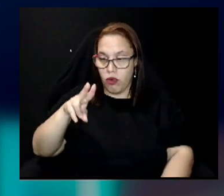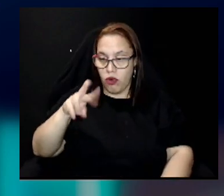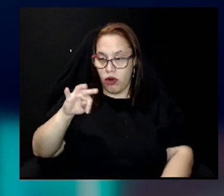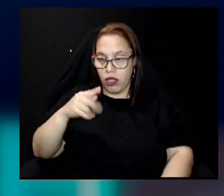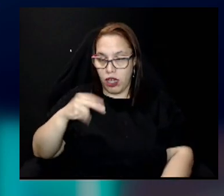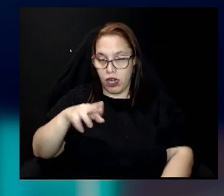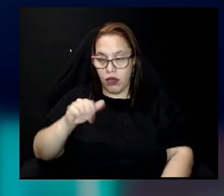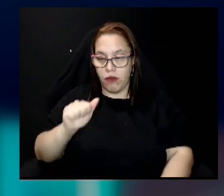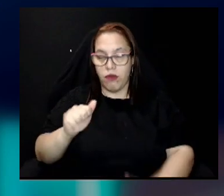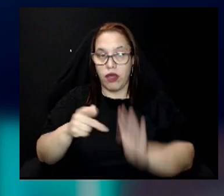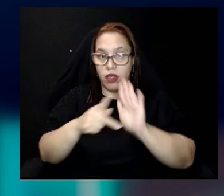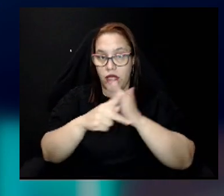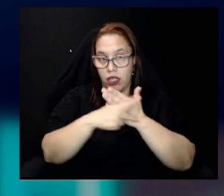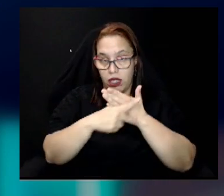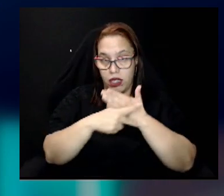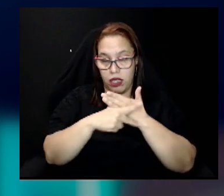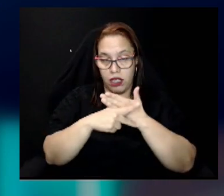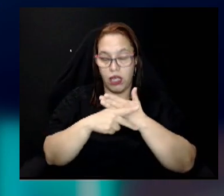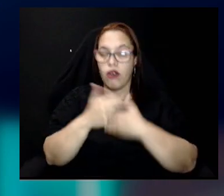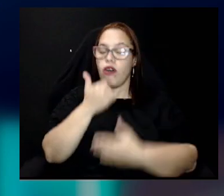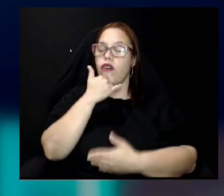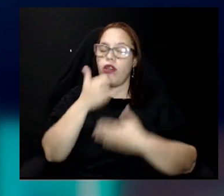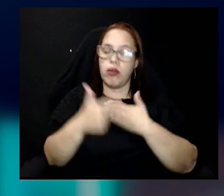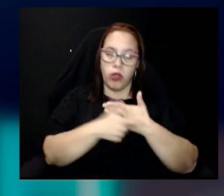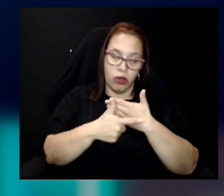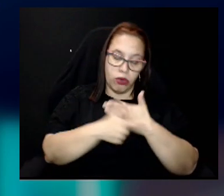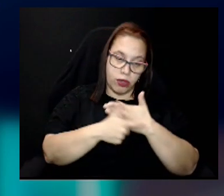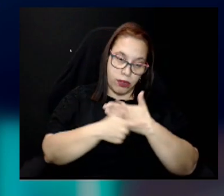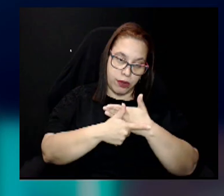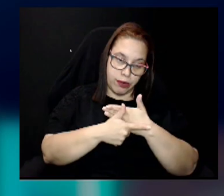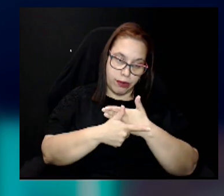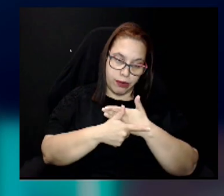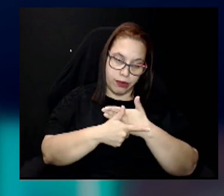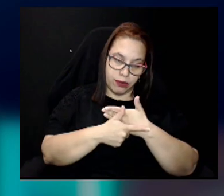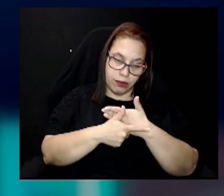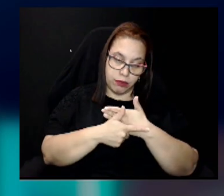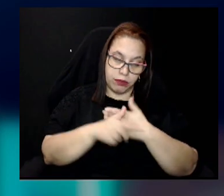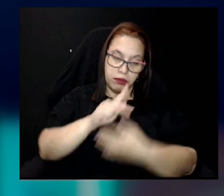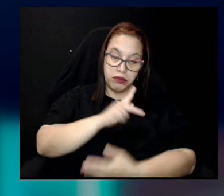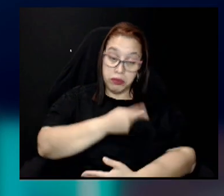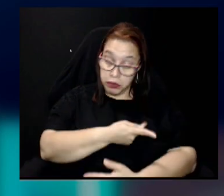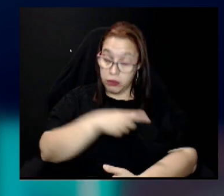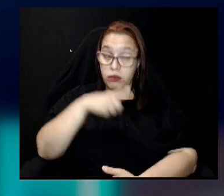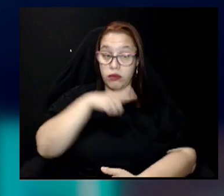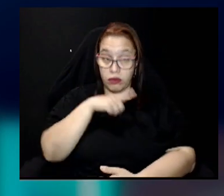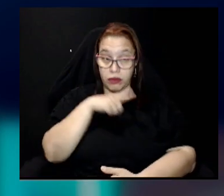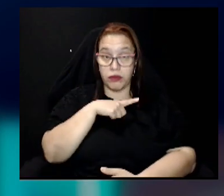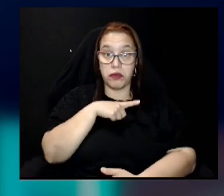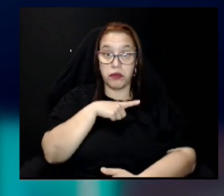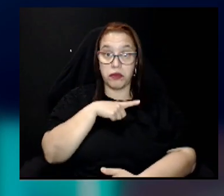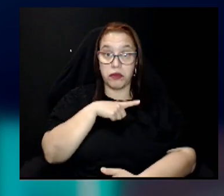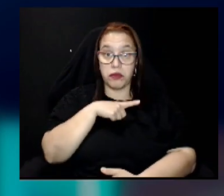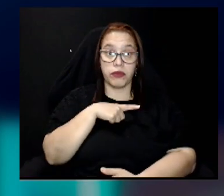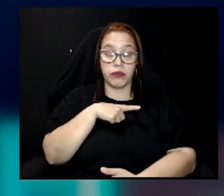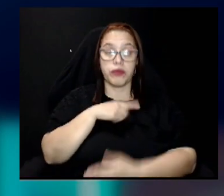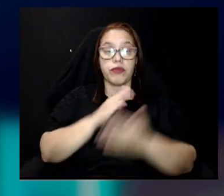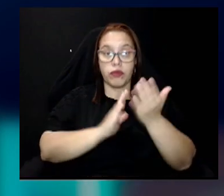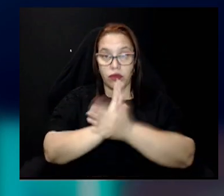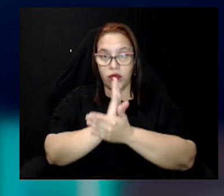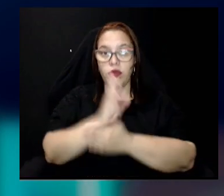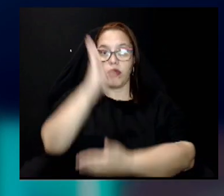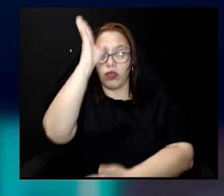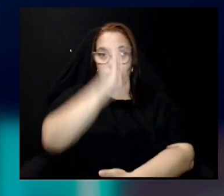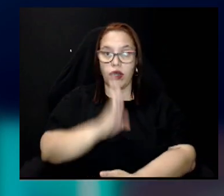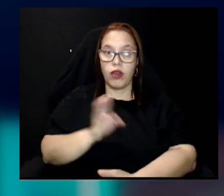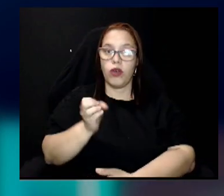E, curiosamente, né, Torres, Paulo, a gente tem agora, recentemente, aprovada no Brasil uma nova